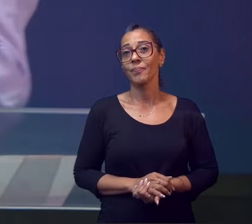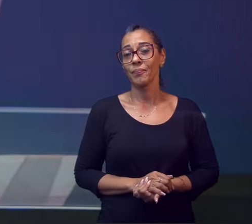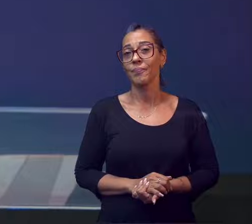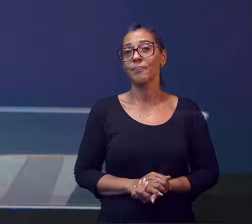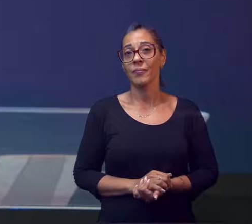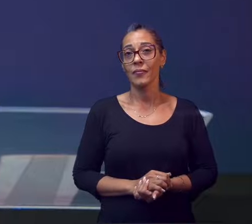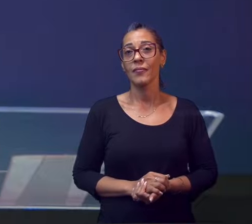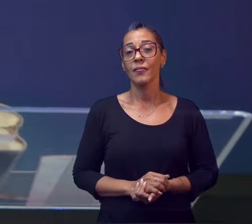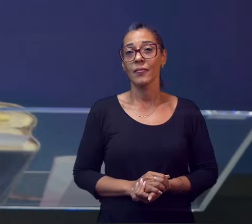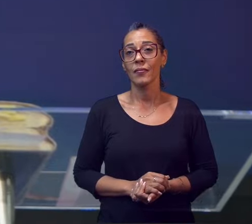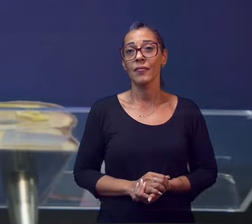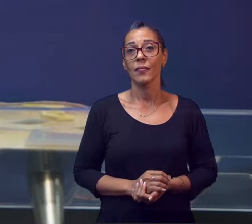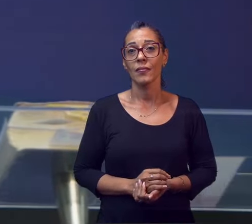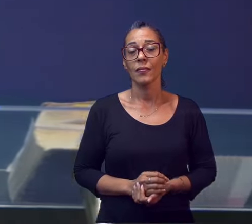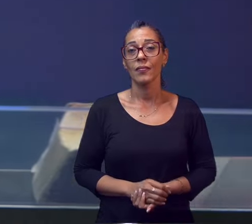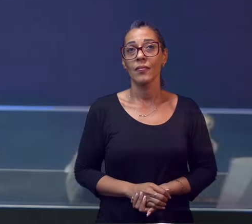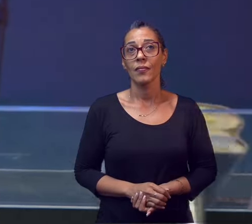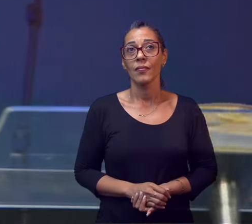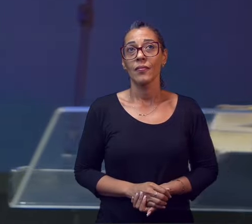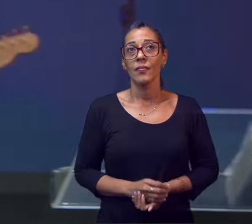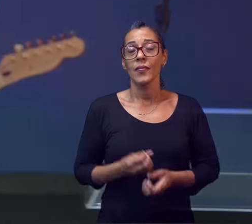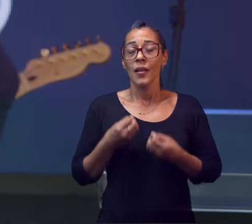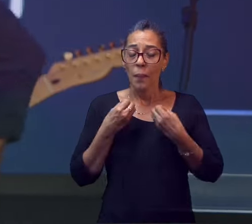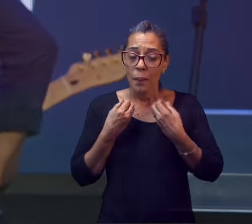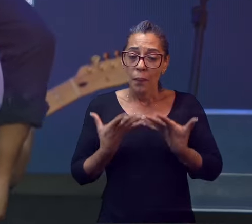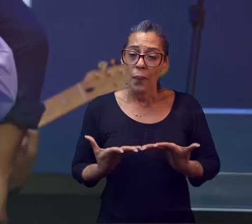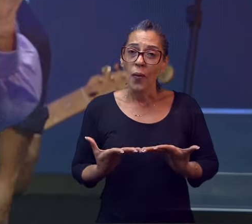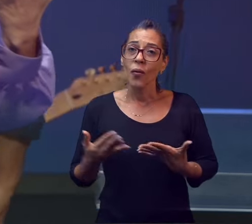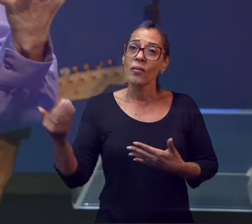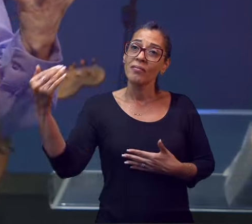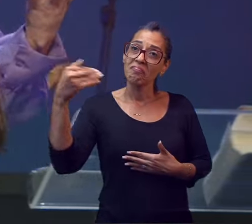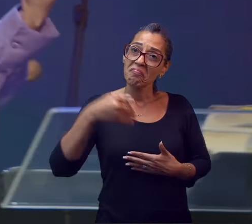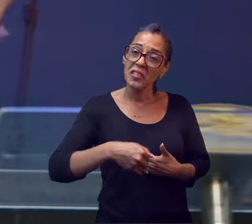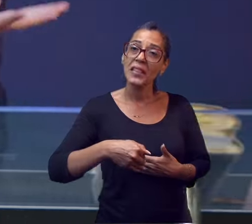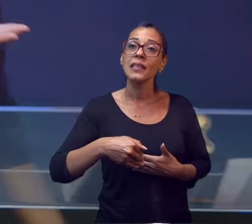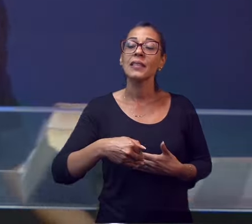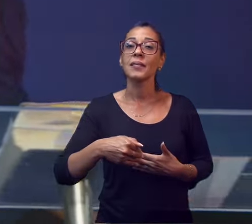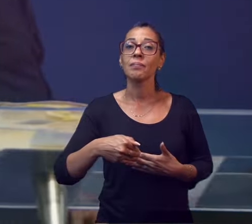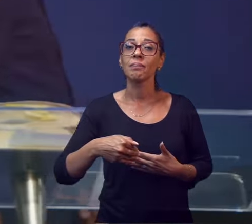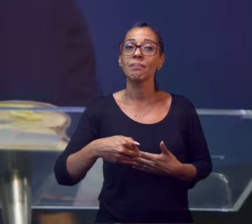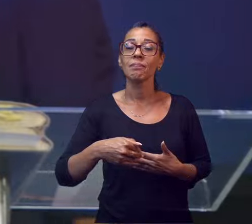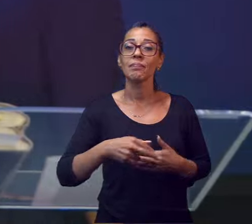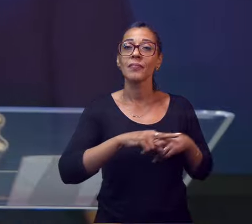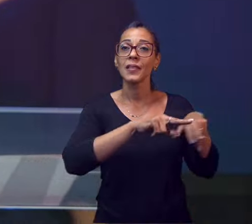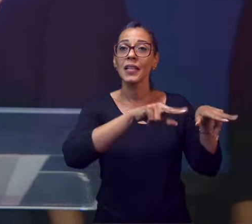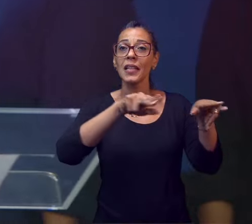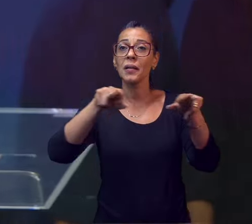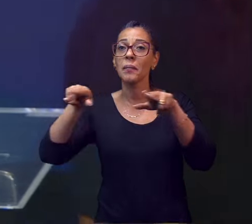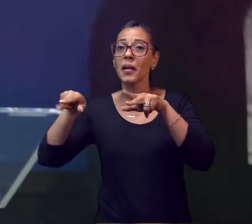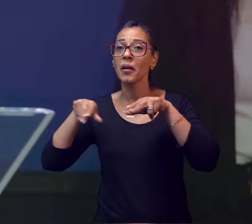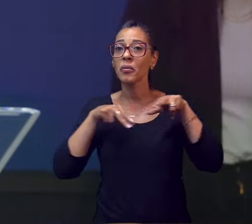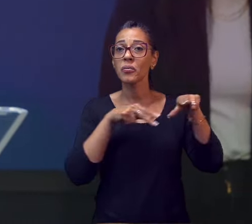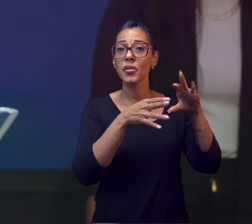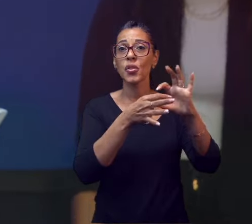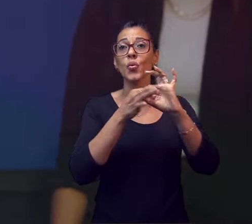como é bom nós estarmos aqui irmãos unidos